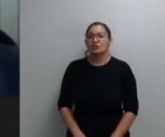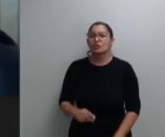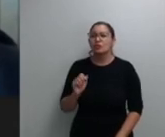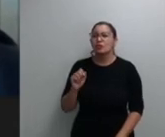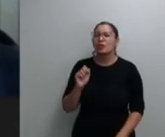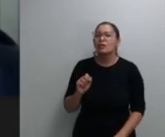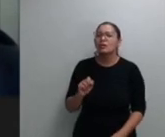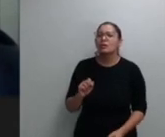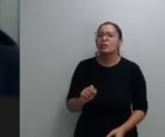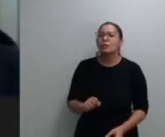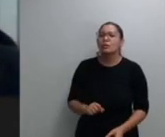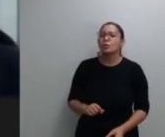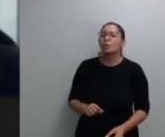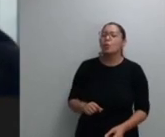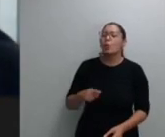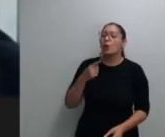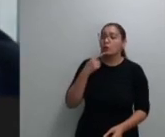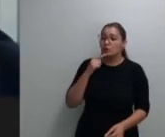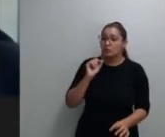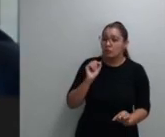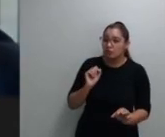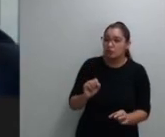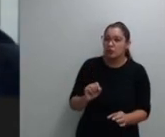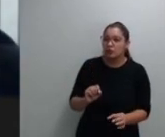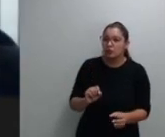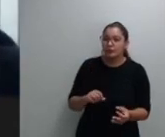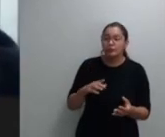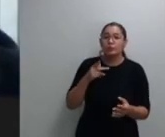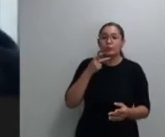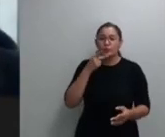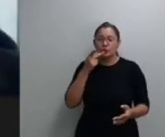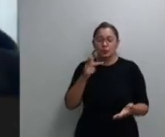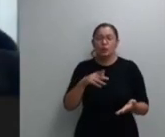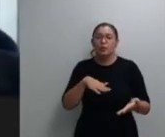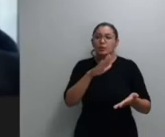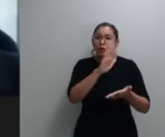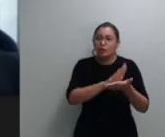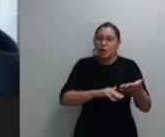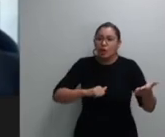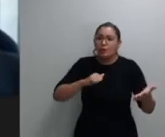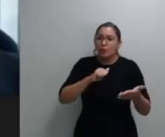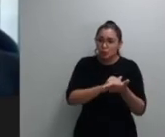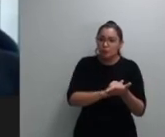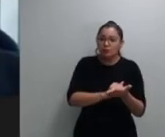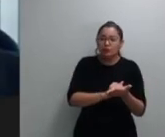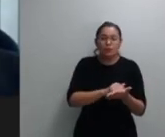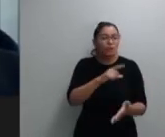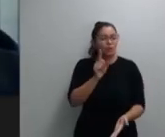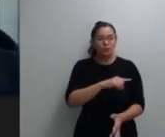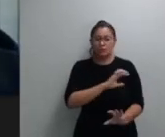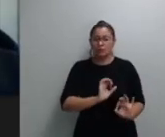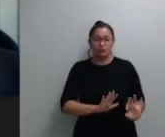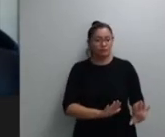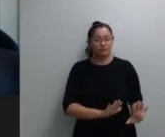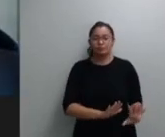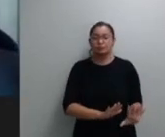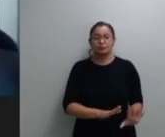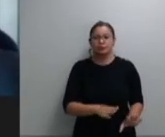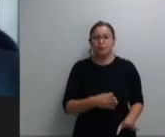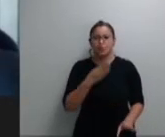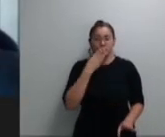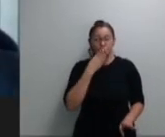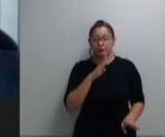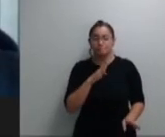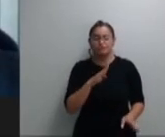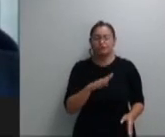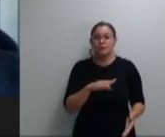que a gente inclusive acordou com vossa excelência quando a referência cancela o destaque e atenção então ao